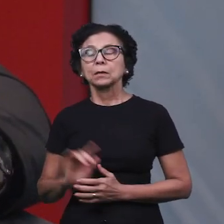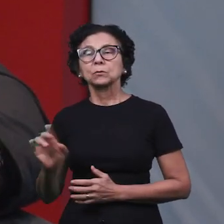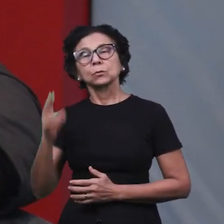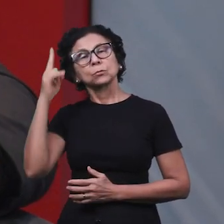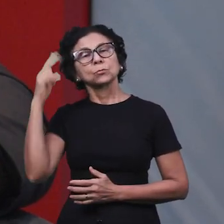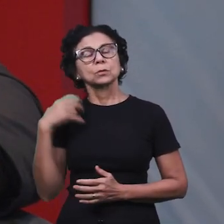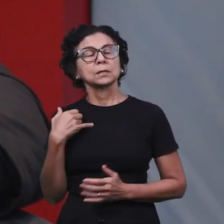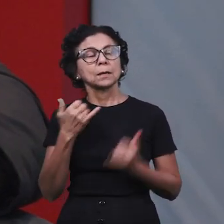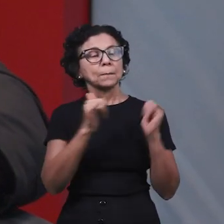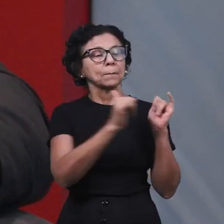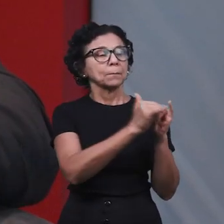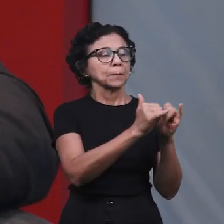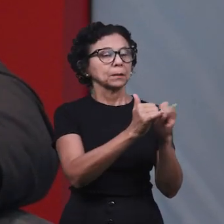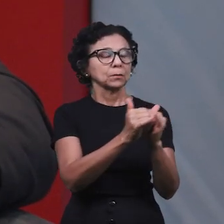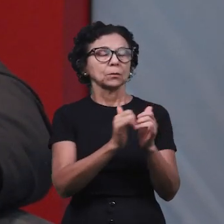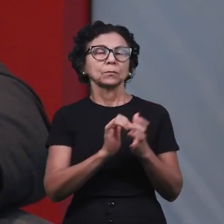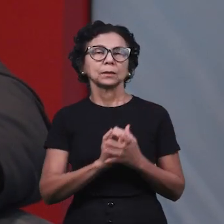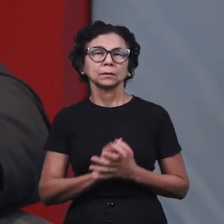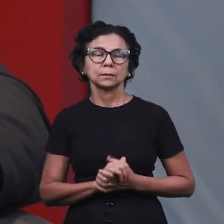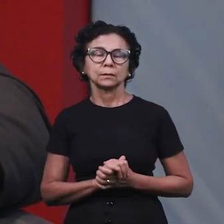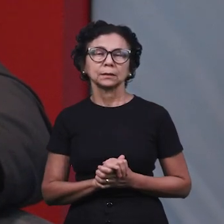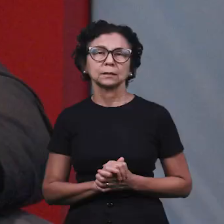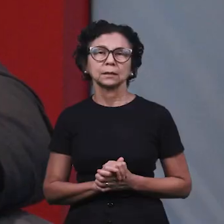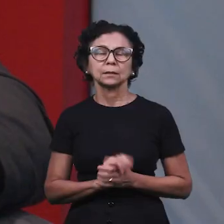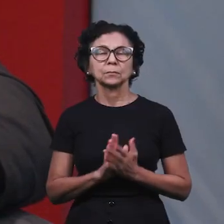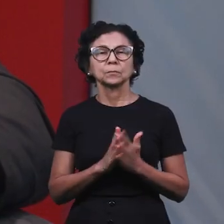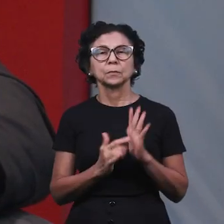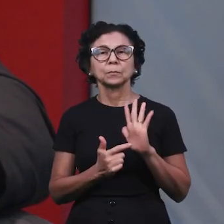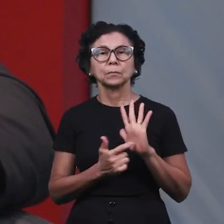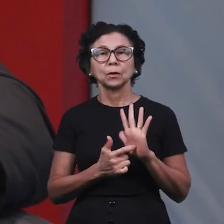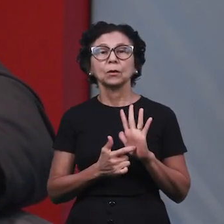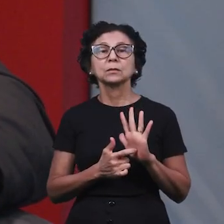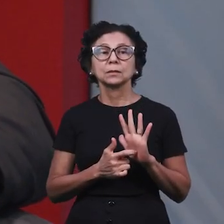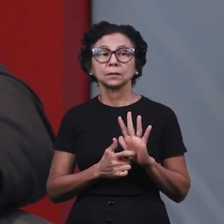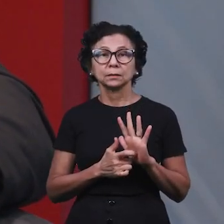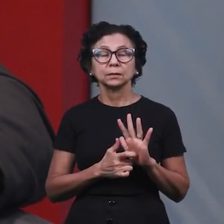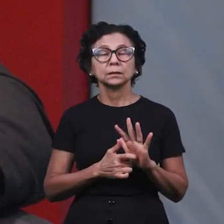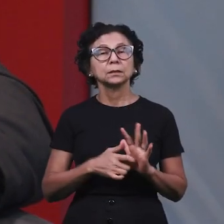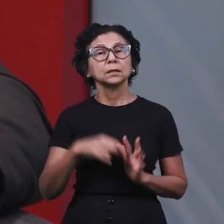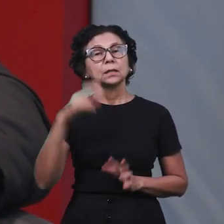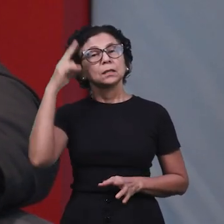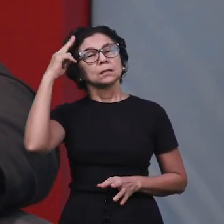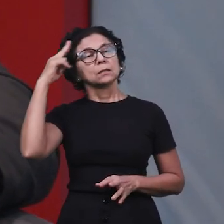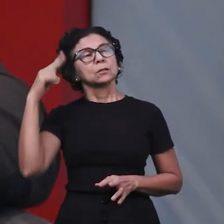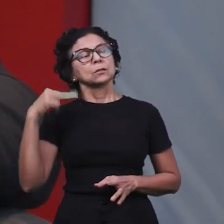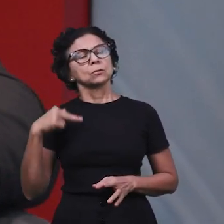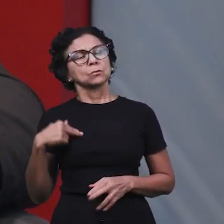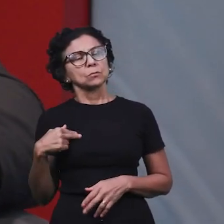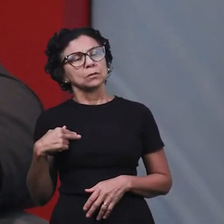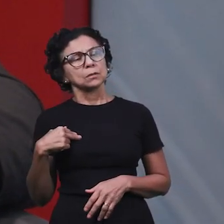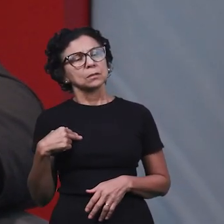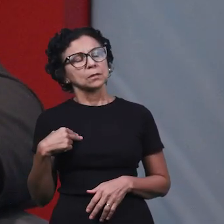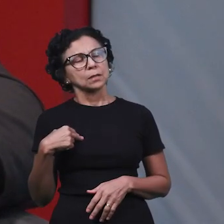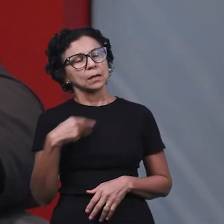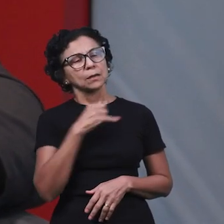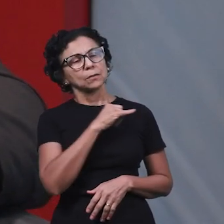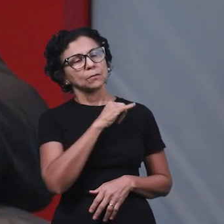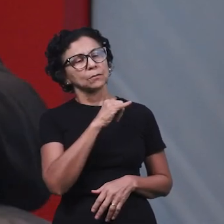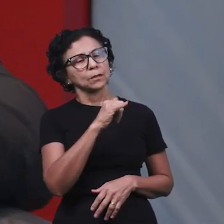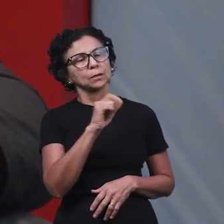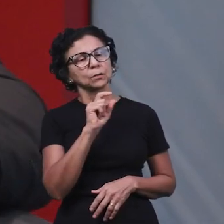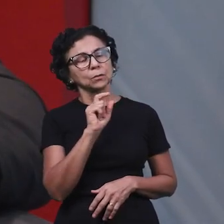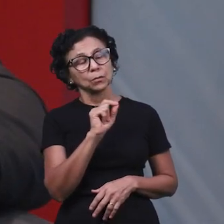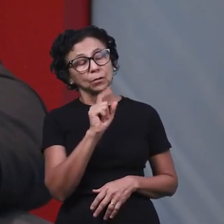eles, é interessante que a palavra diz assim, que naquele momento ele revelou e contou para eles